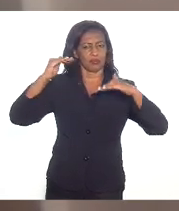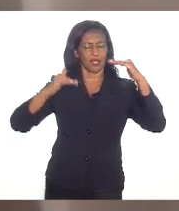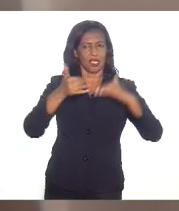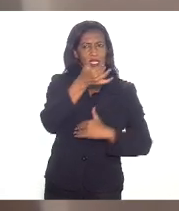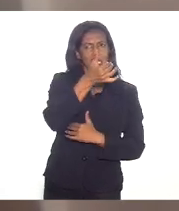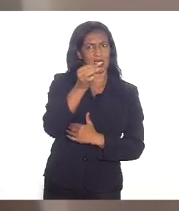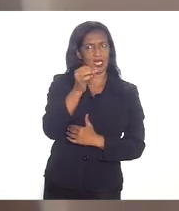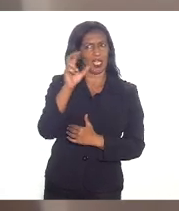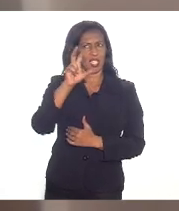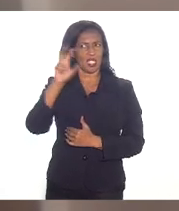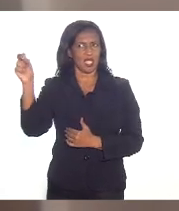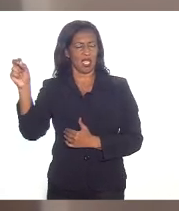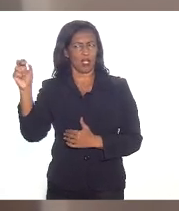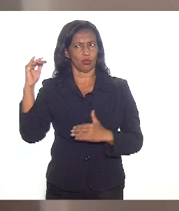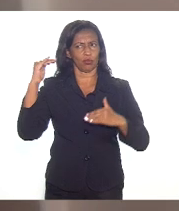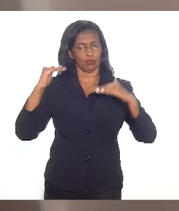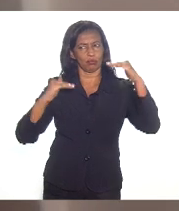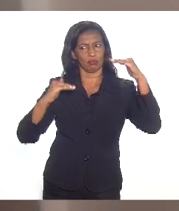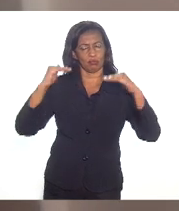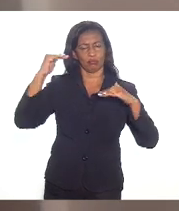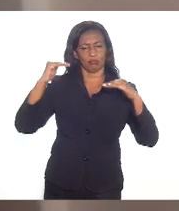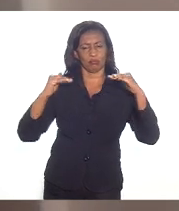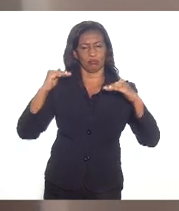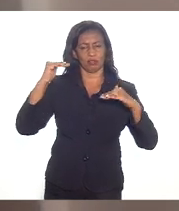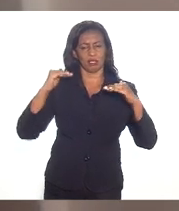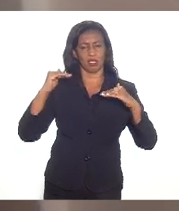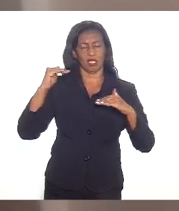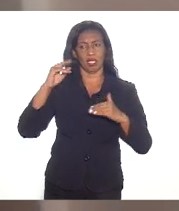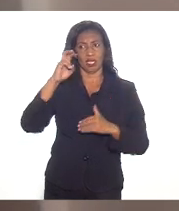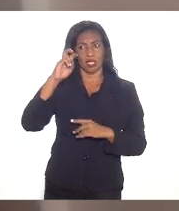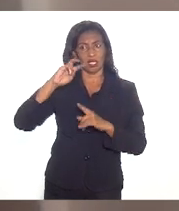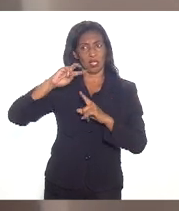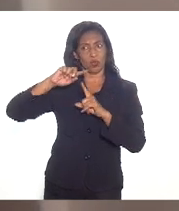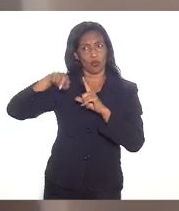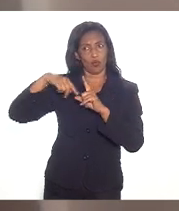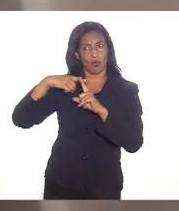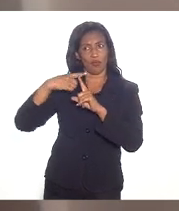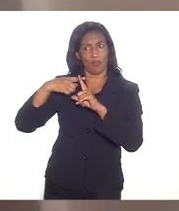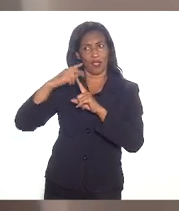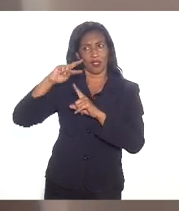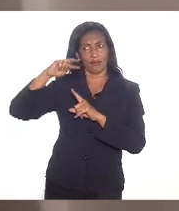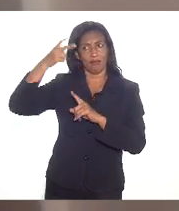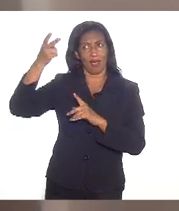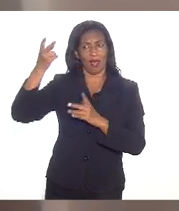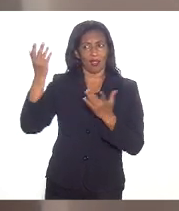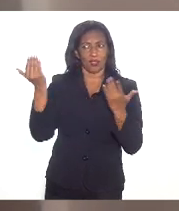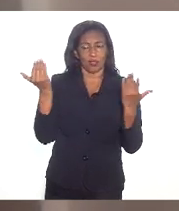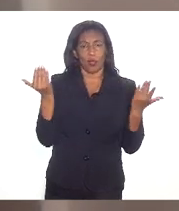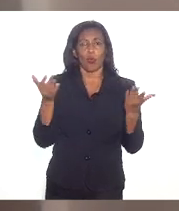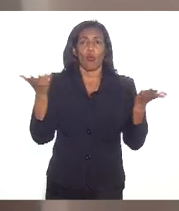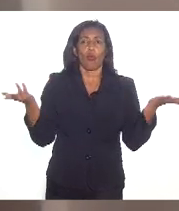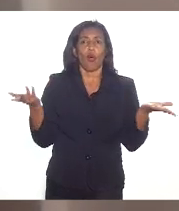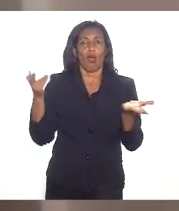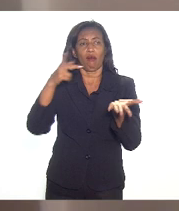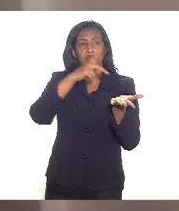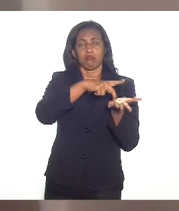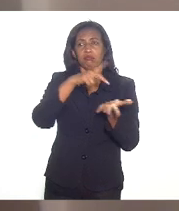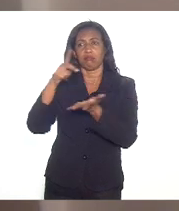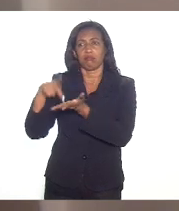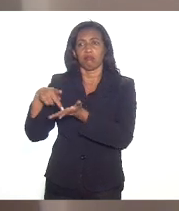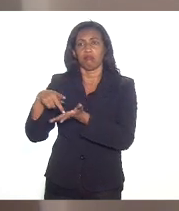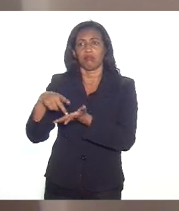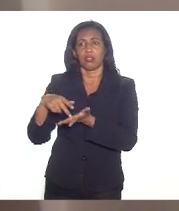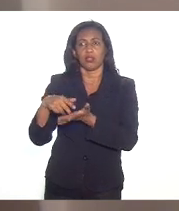500, quer dizer, quase isso, né? Uma cinco vezes maior do que a outra. E aí, como é que a gente faz? Como é que a gente sabe qual é, de fato, o número de pessoas